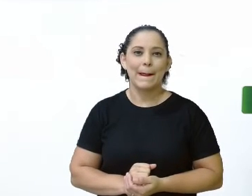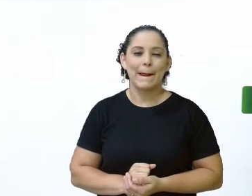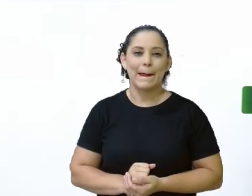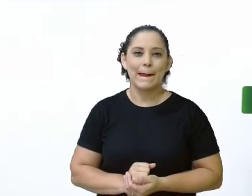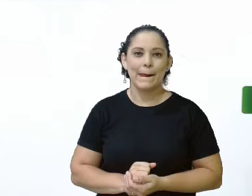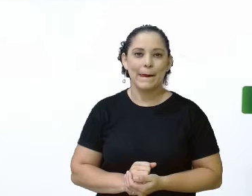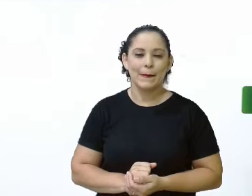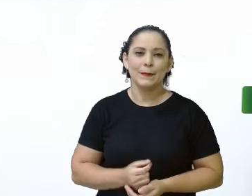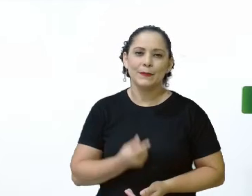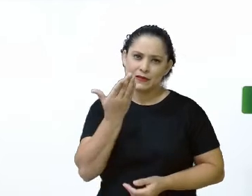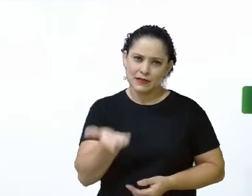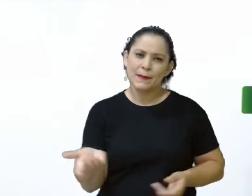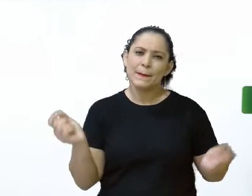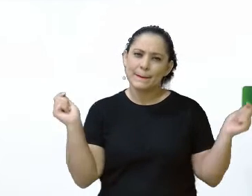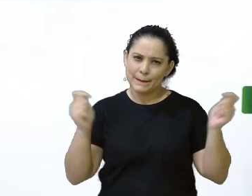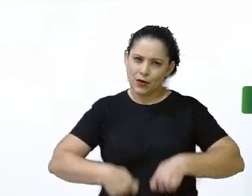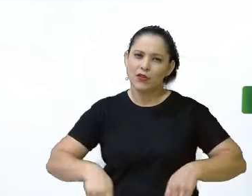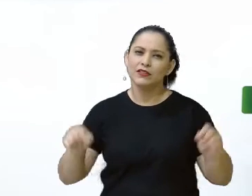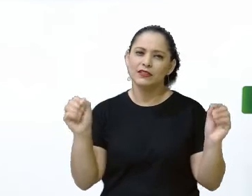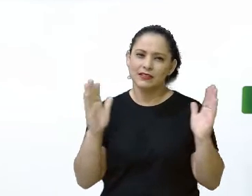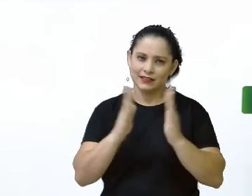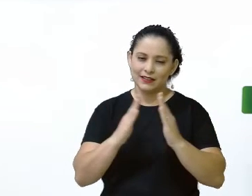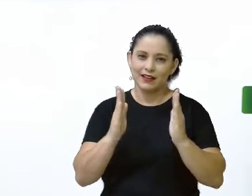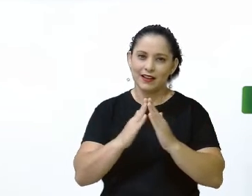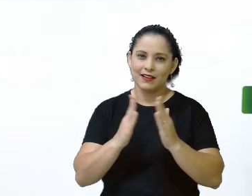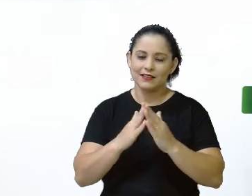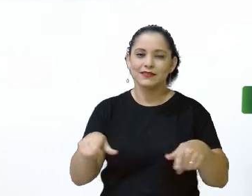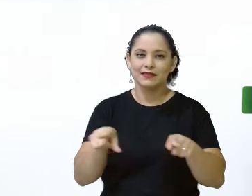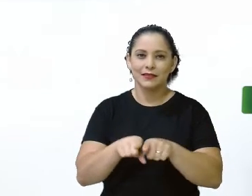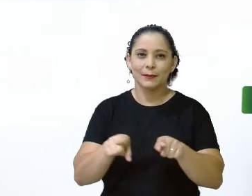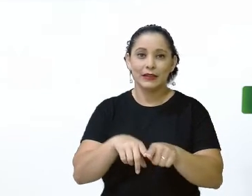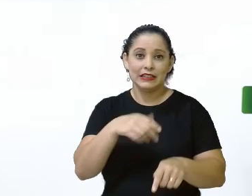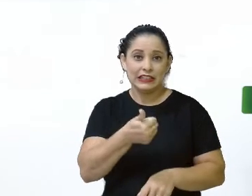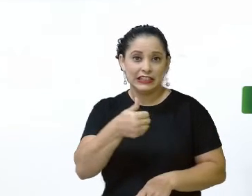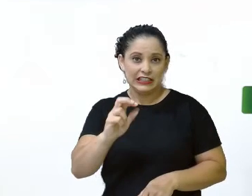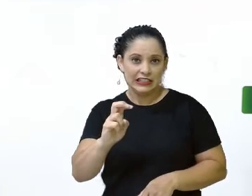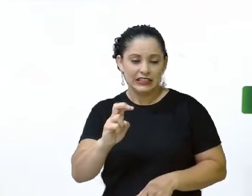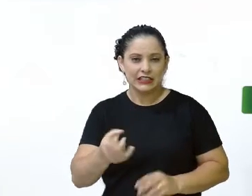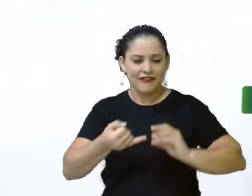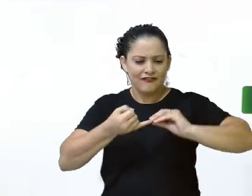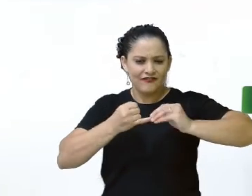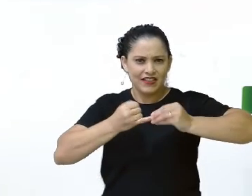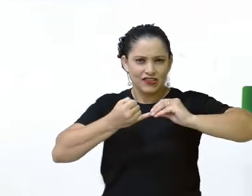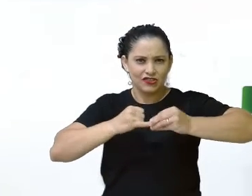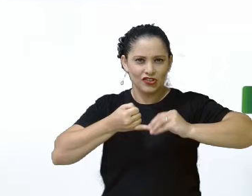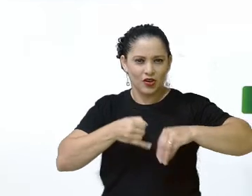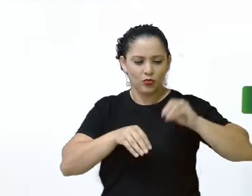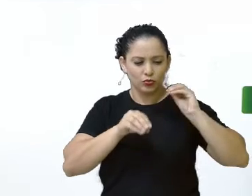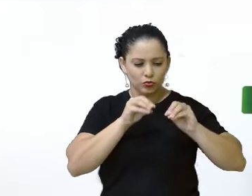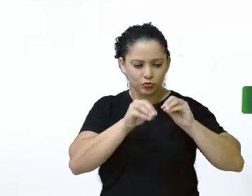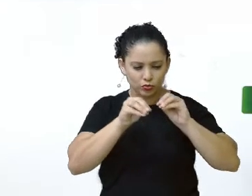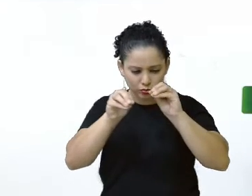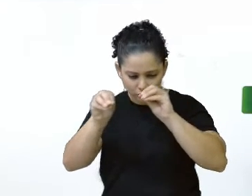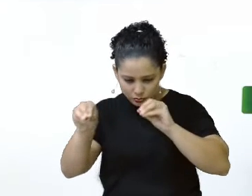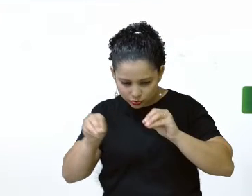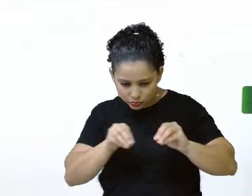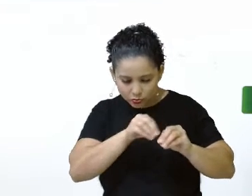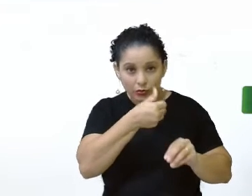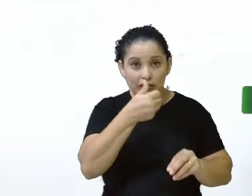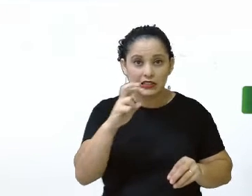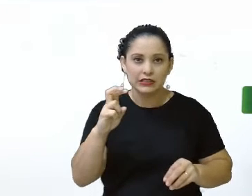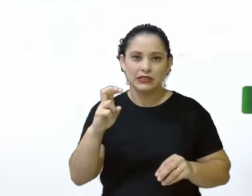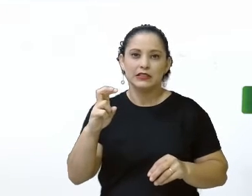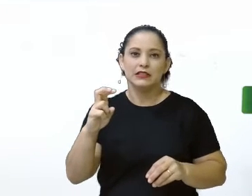carocinhos como esse. Você pode fazer na sua casa isso, viu? Pega 15 caroços de feijão. 4, 5, 6,